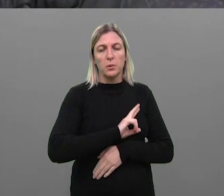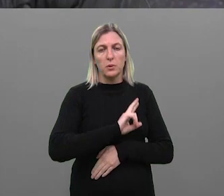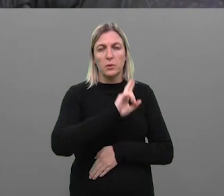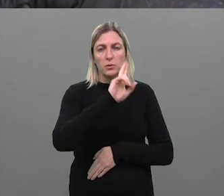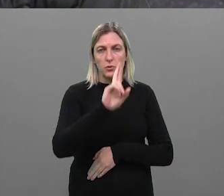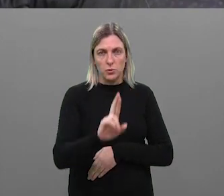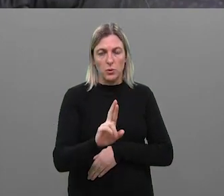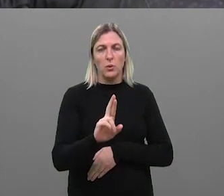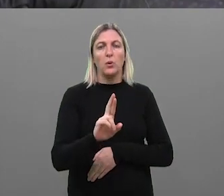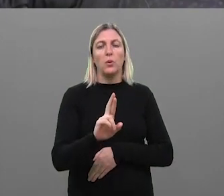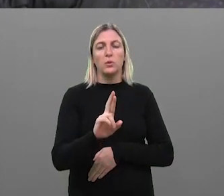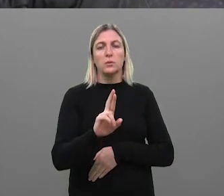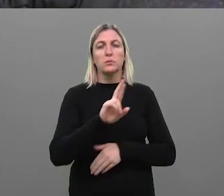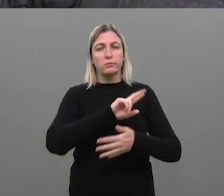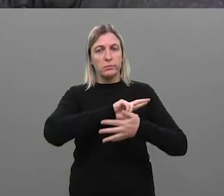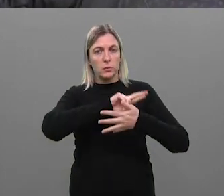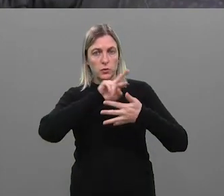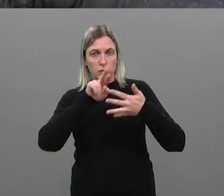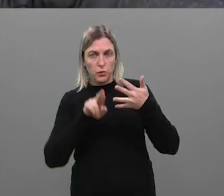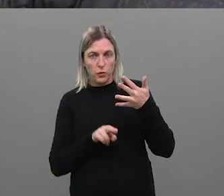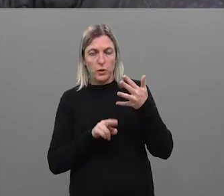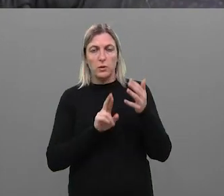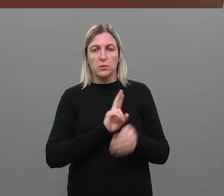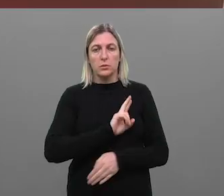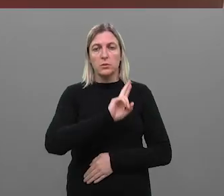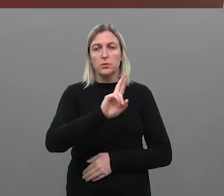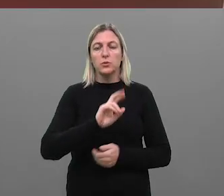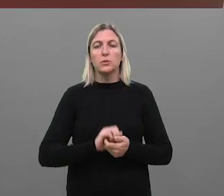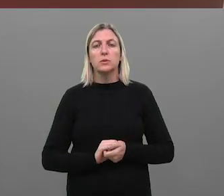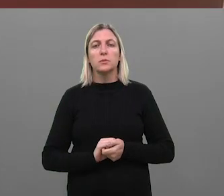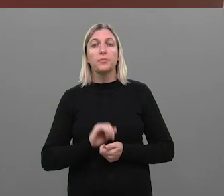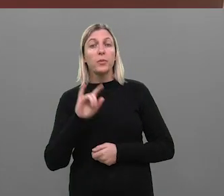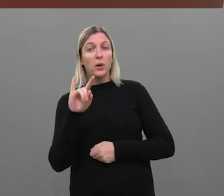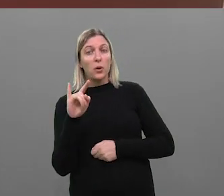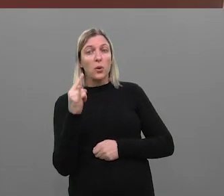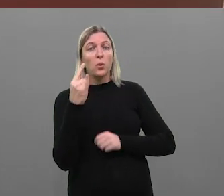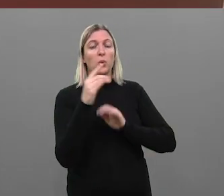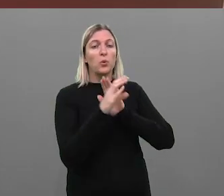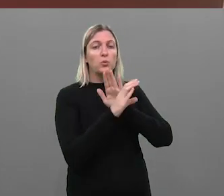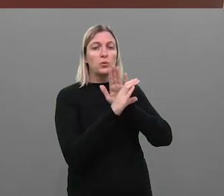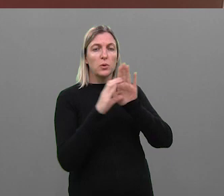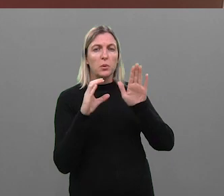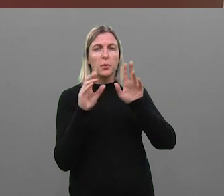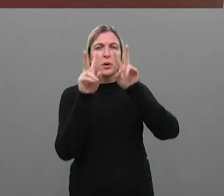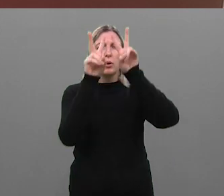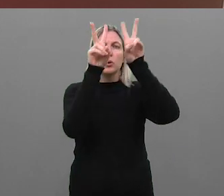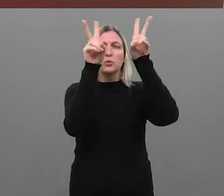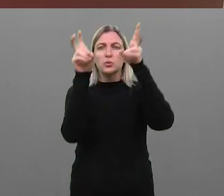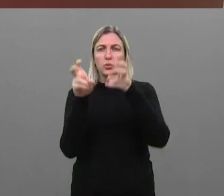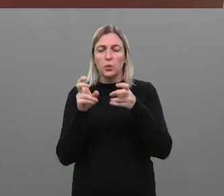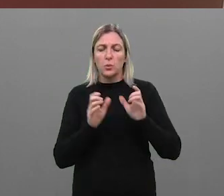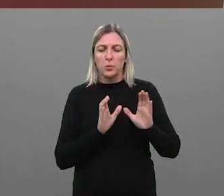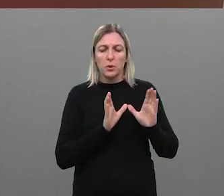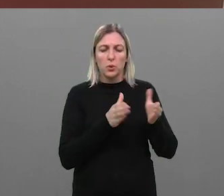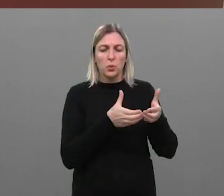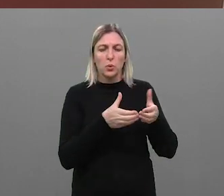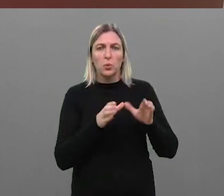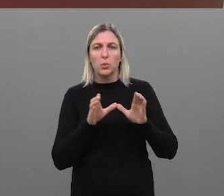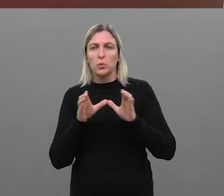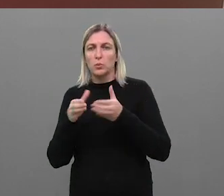são muitos coros que tivemos ao longo desse período também e por fim um último capítulo que são os grupos